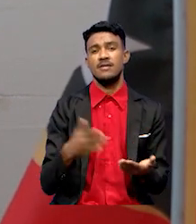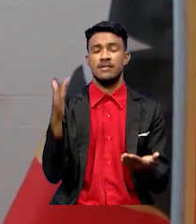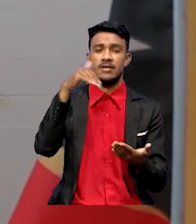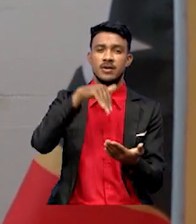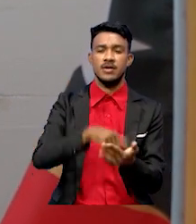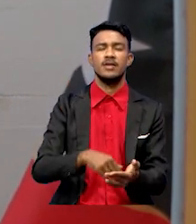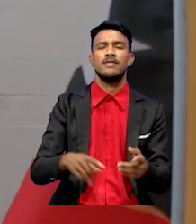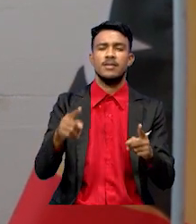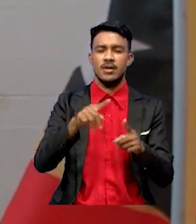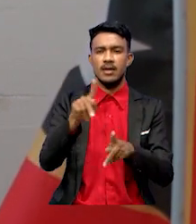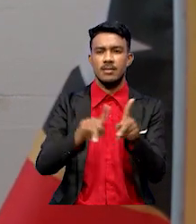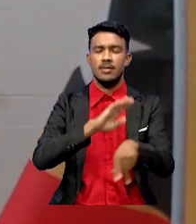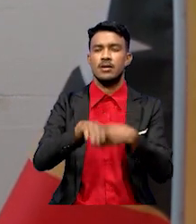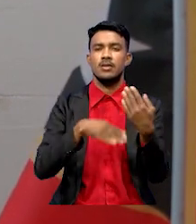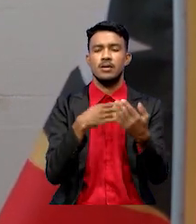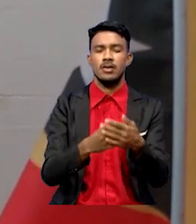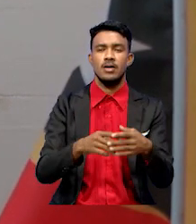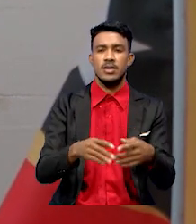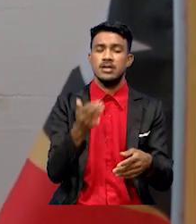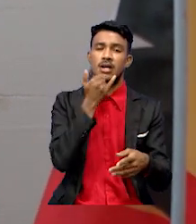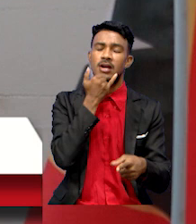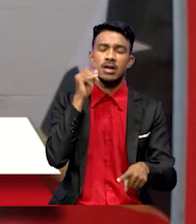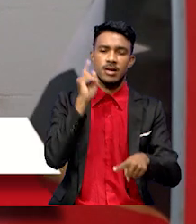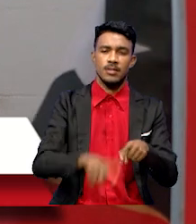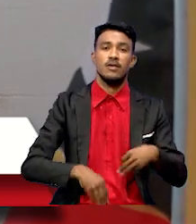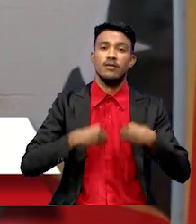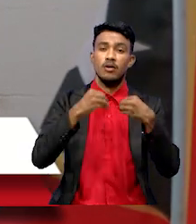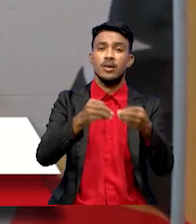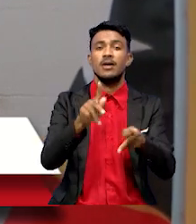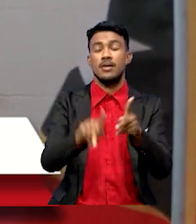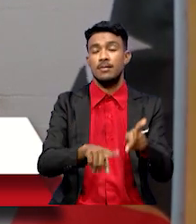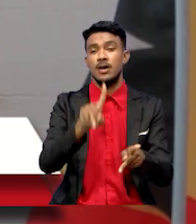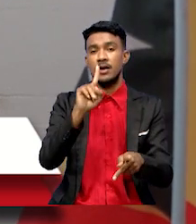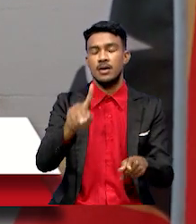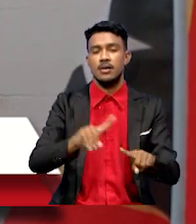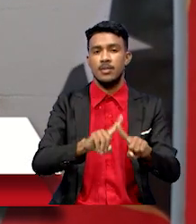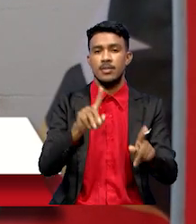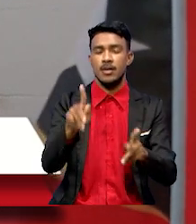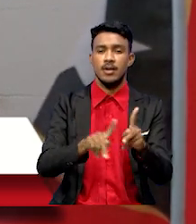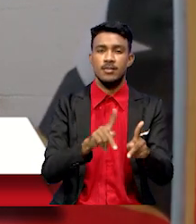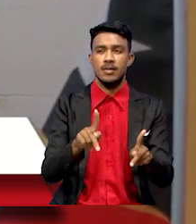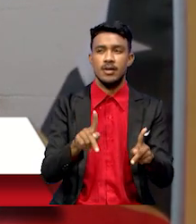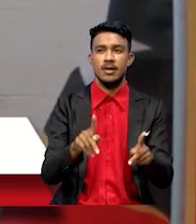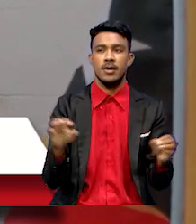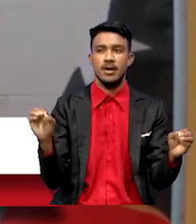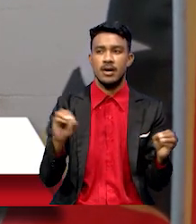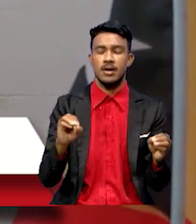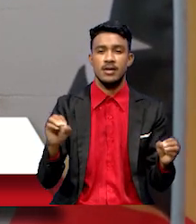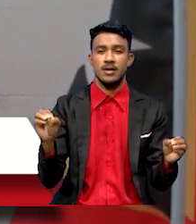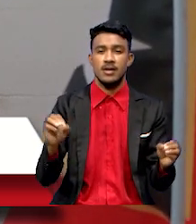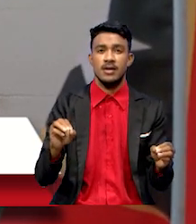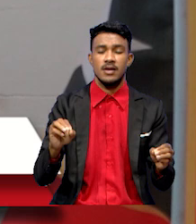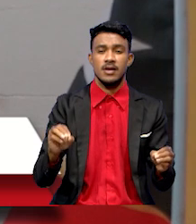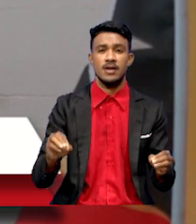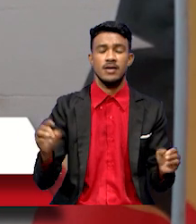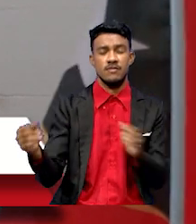hotu. Kulpa ne ita labele tutela det ba iha parte ida. Talvez população mos la ia vontade máximo, então